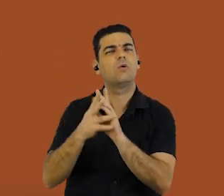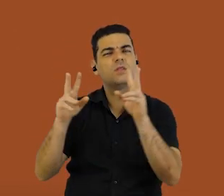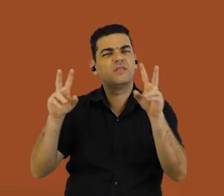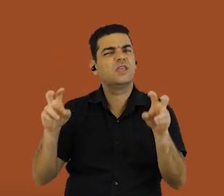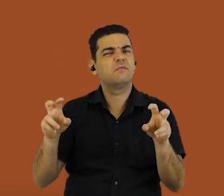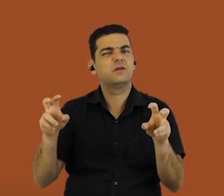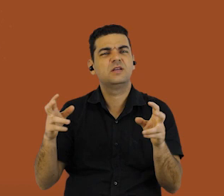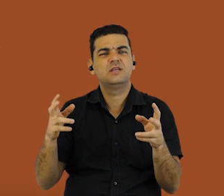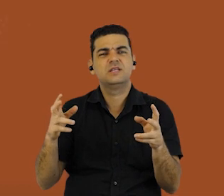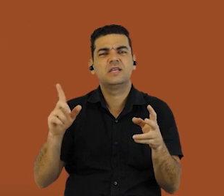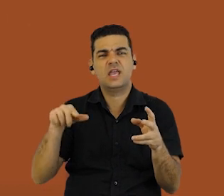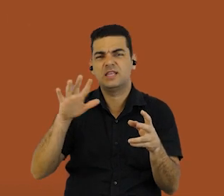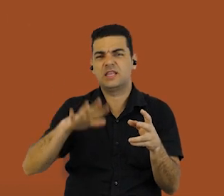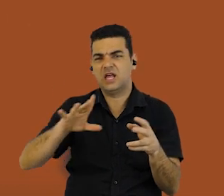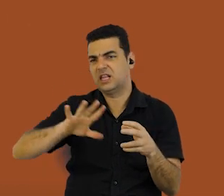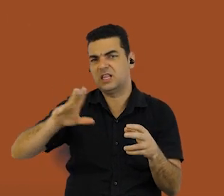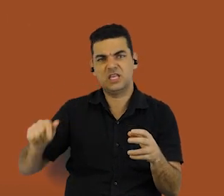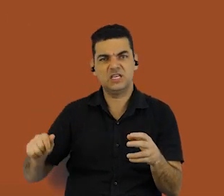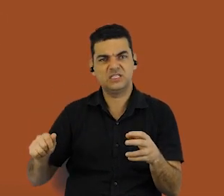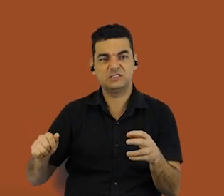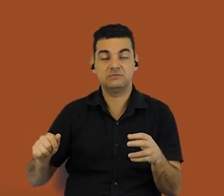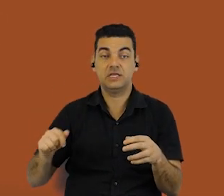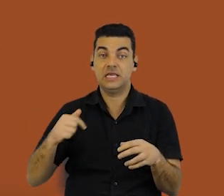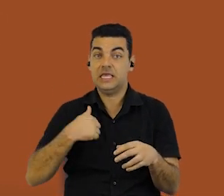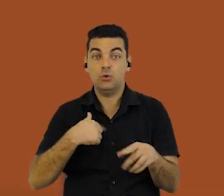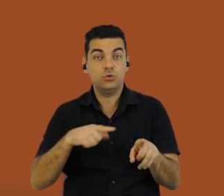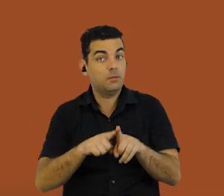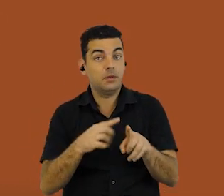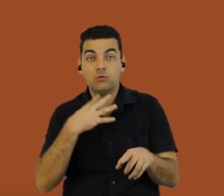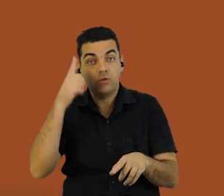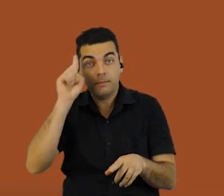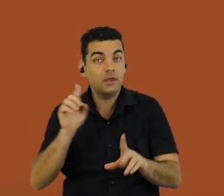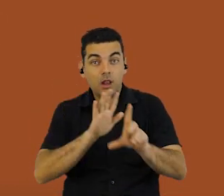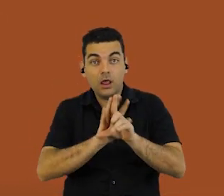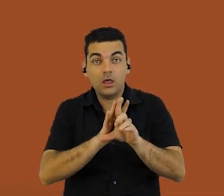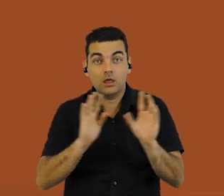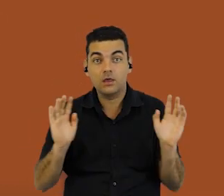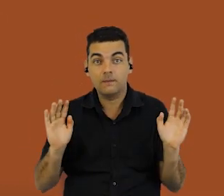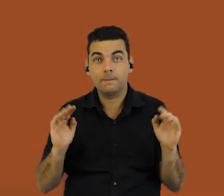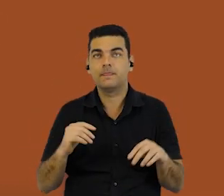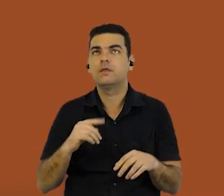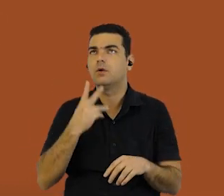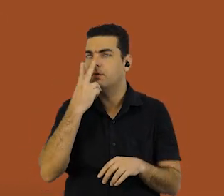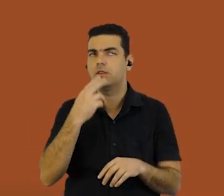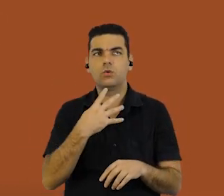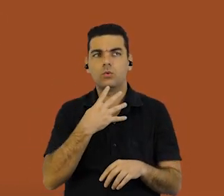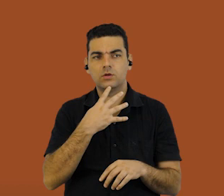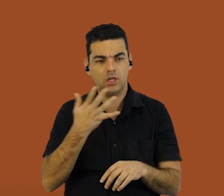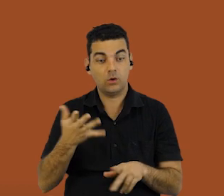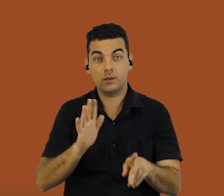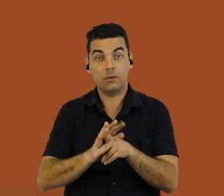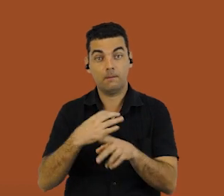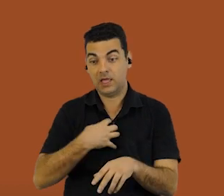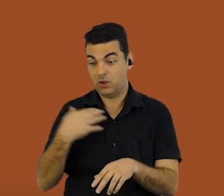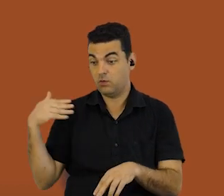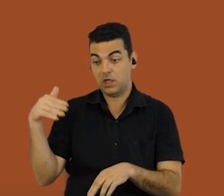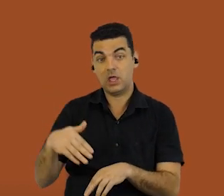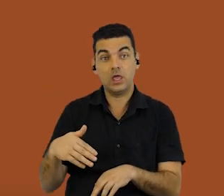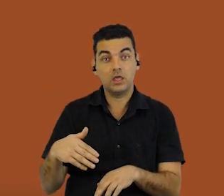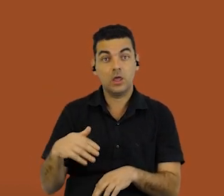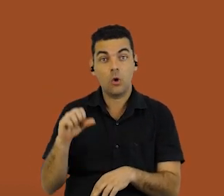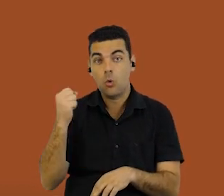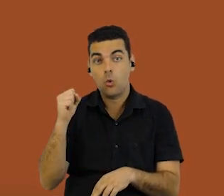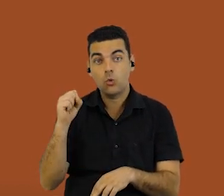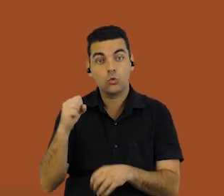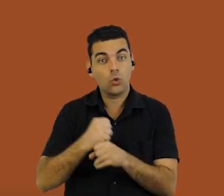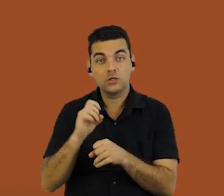esses aspectos. Inclusive, eu não tinha conhecimento da lei. Eu vim conhecer a lei aqui na Bahia, quer dizer, há